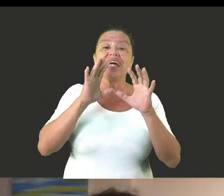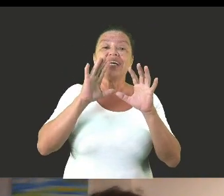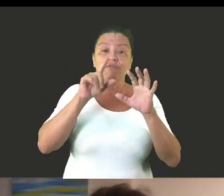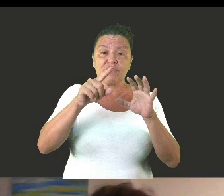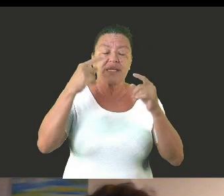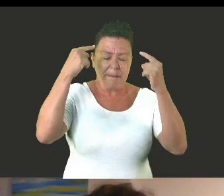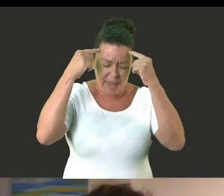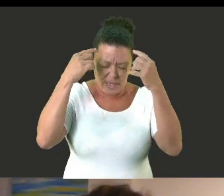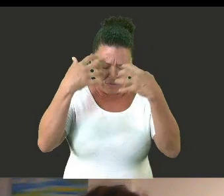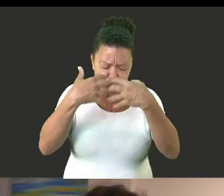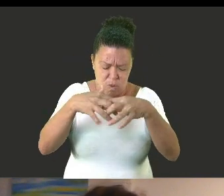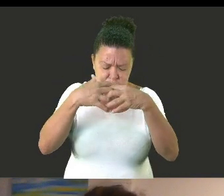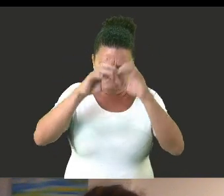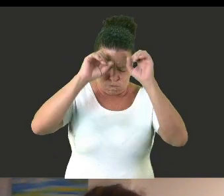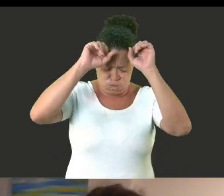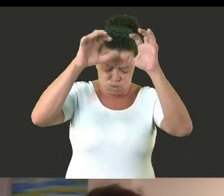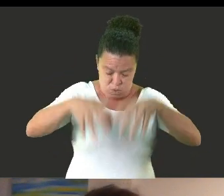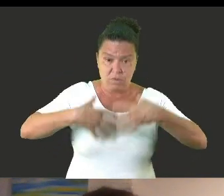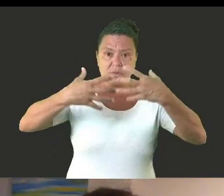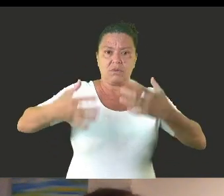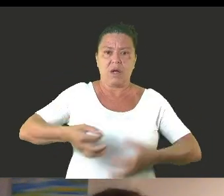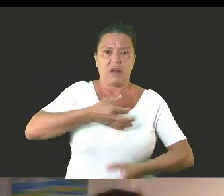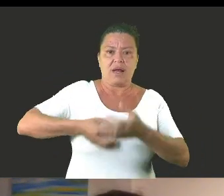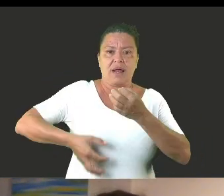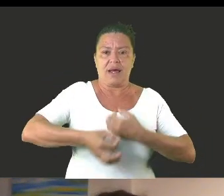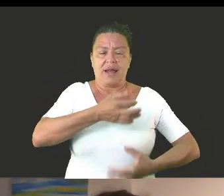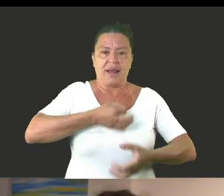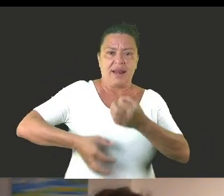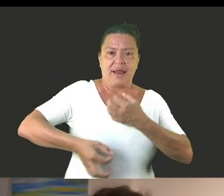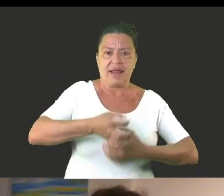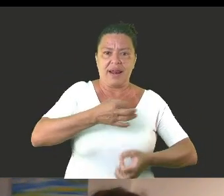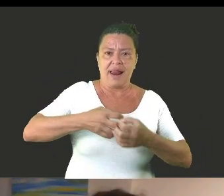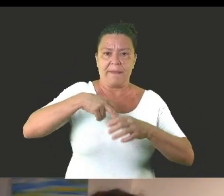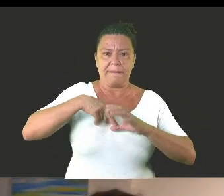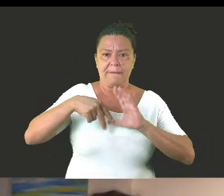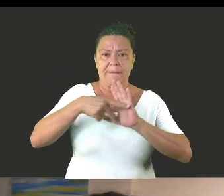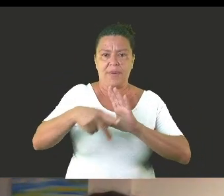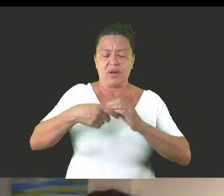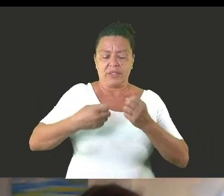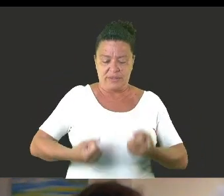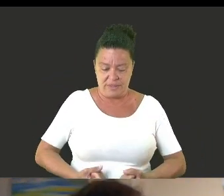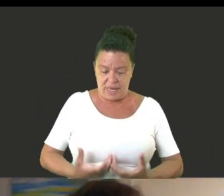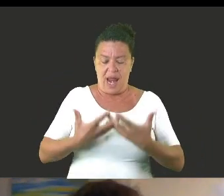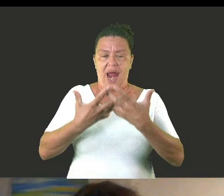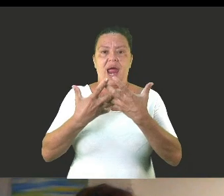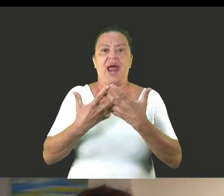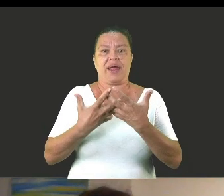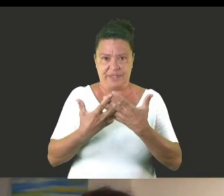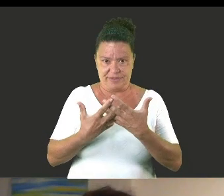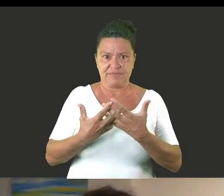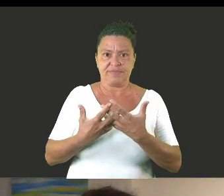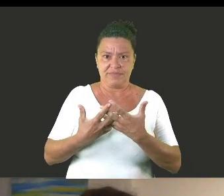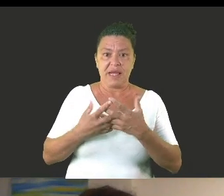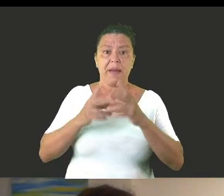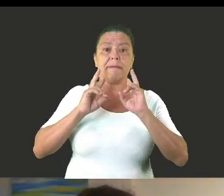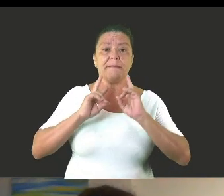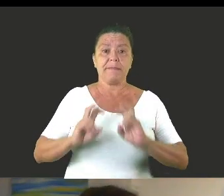dentre as diversas possibilidades que a célula tem de manifestar, de captar